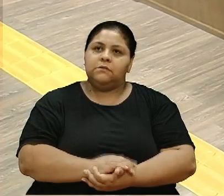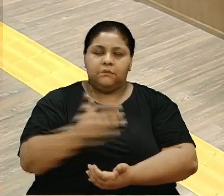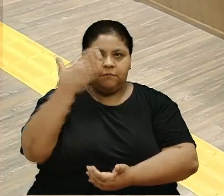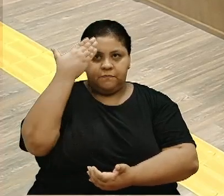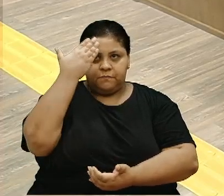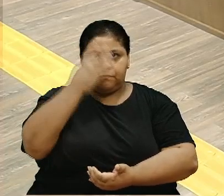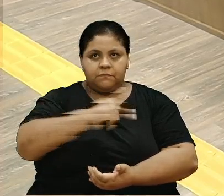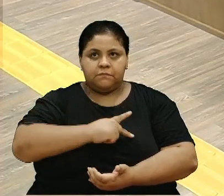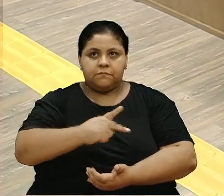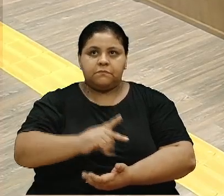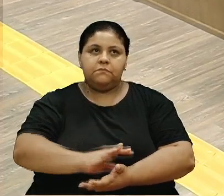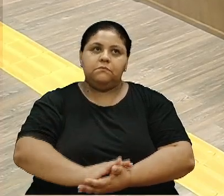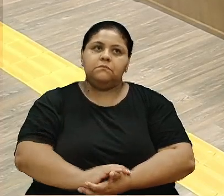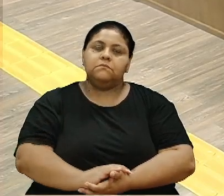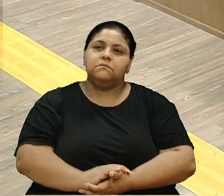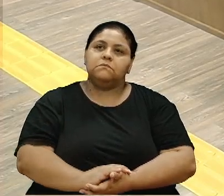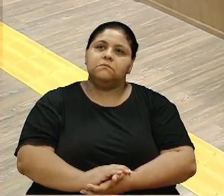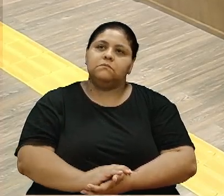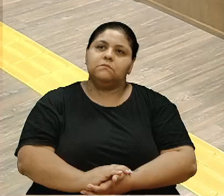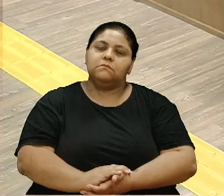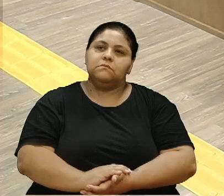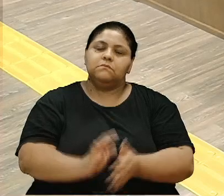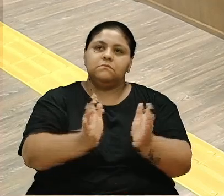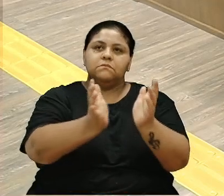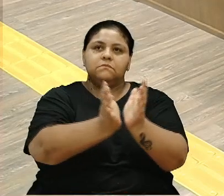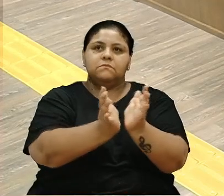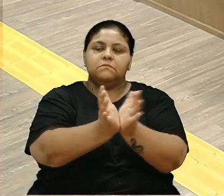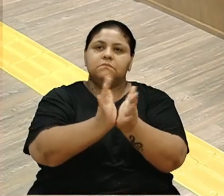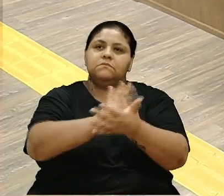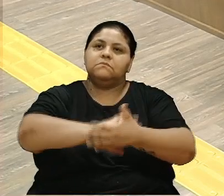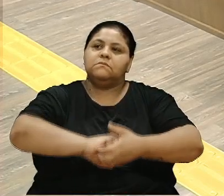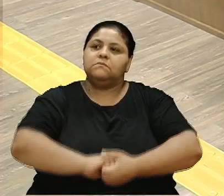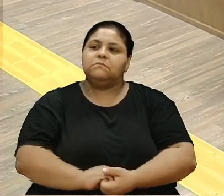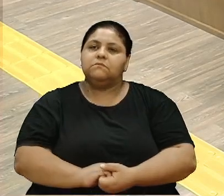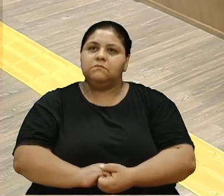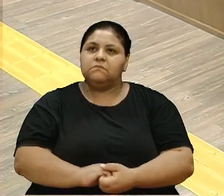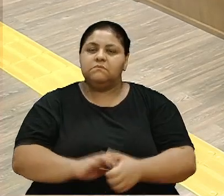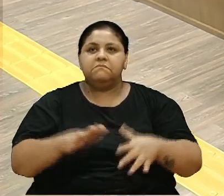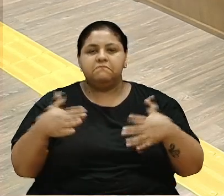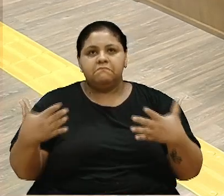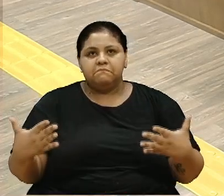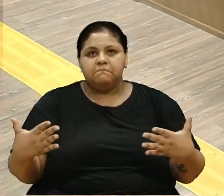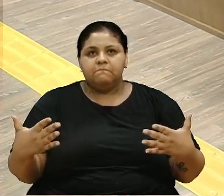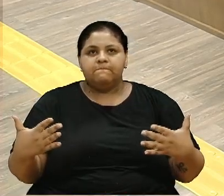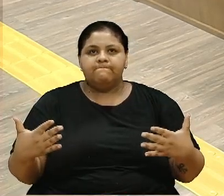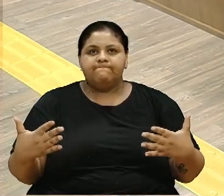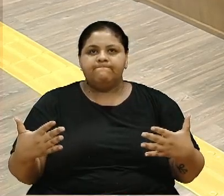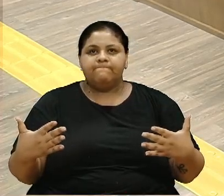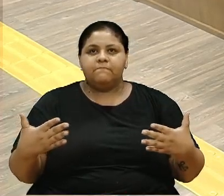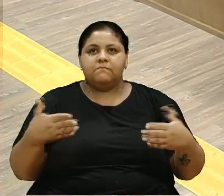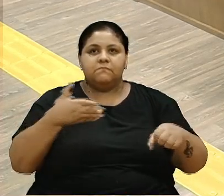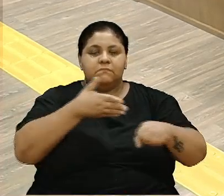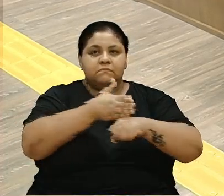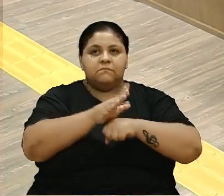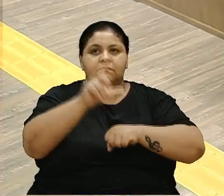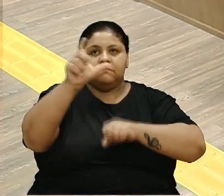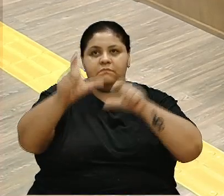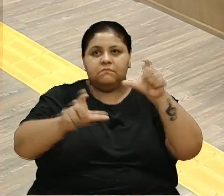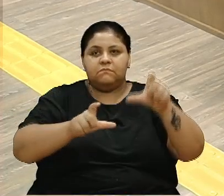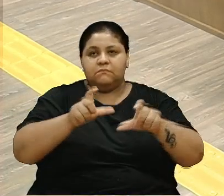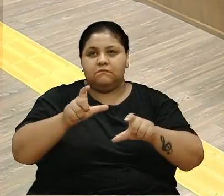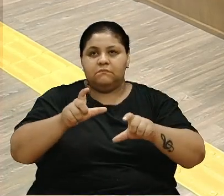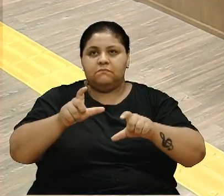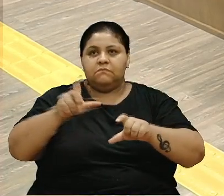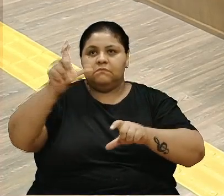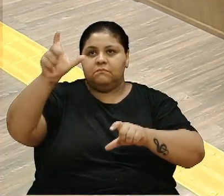Obrigada, senhor presidente, nobres colegas. Enquanto membro, uma pessoa de um